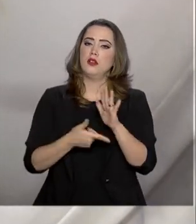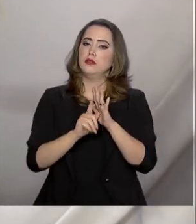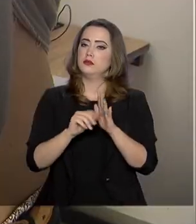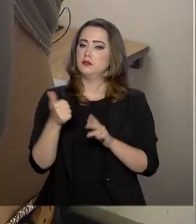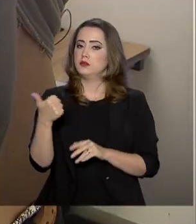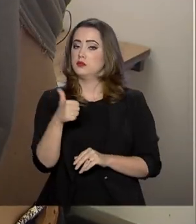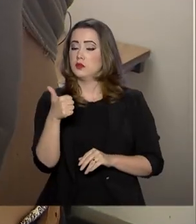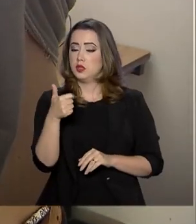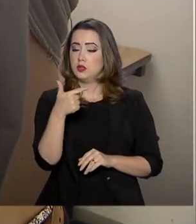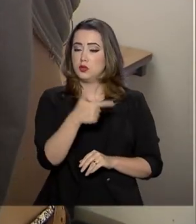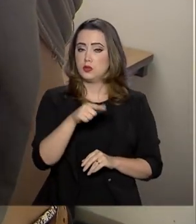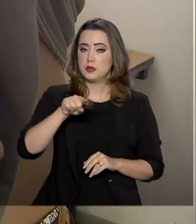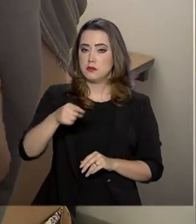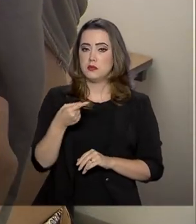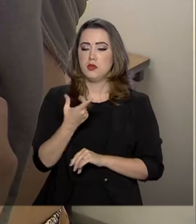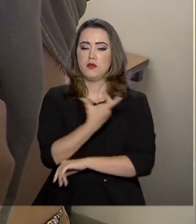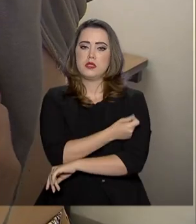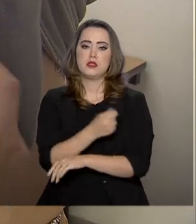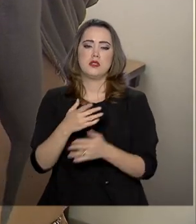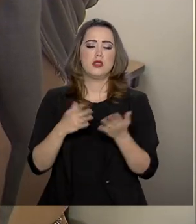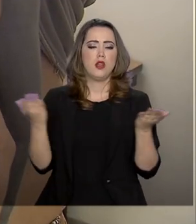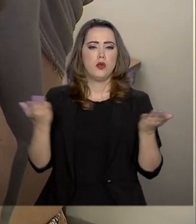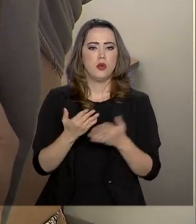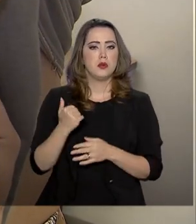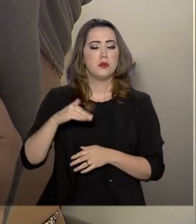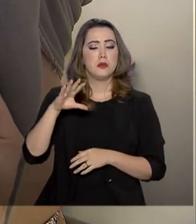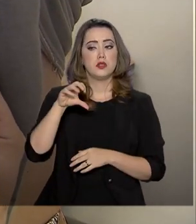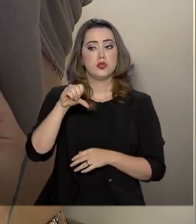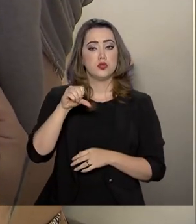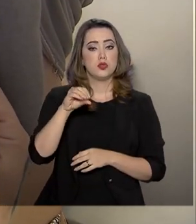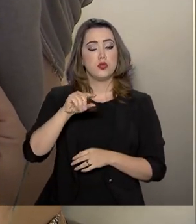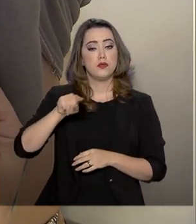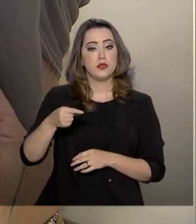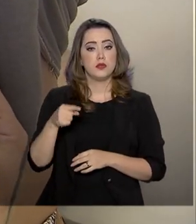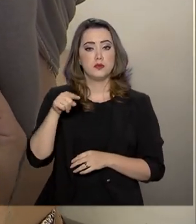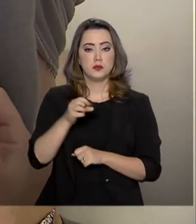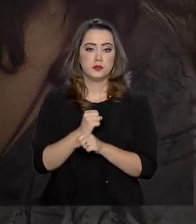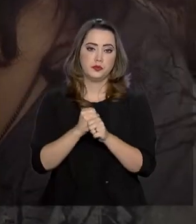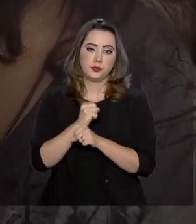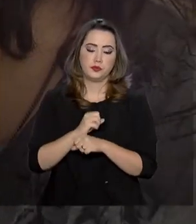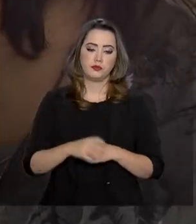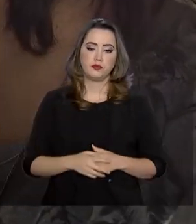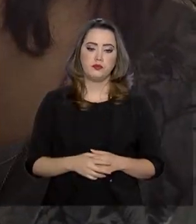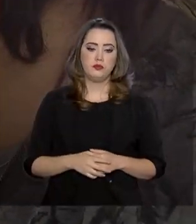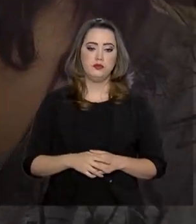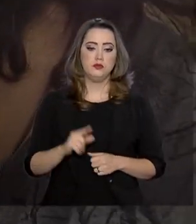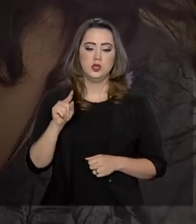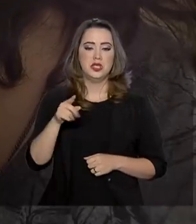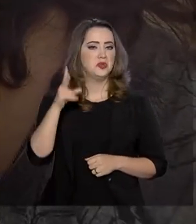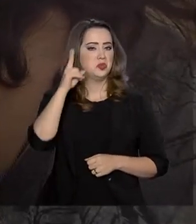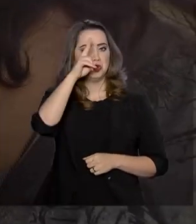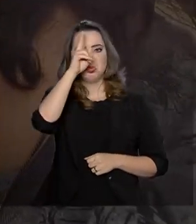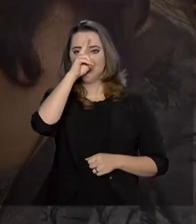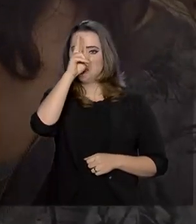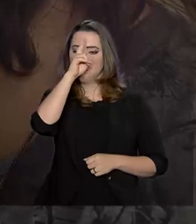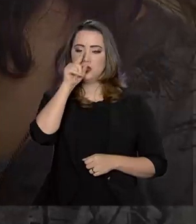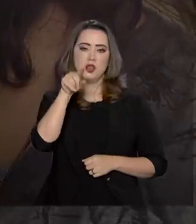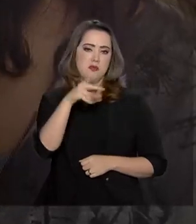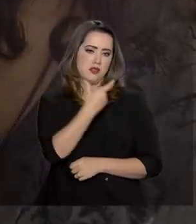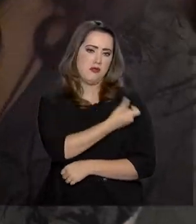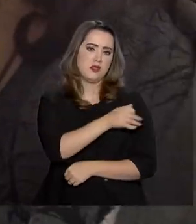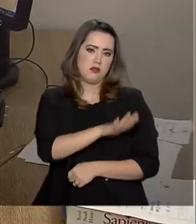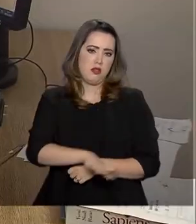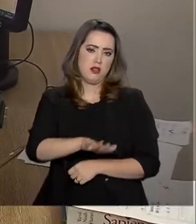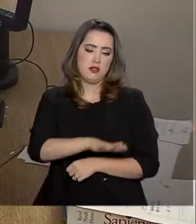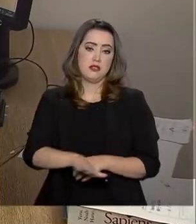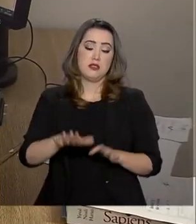doses em 2014 para pouco mais de 90 mil em 2018. Marcos não lembra se tomou a vacina durante a